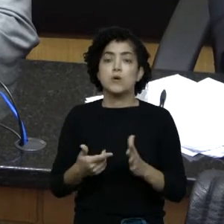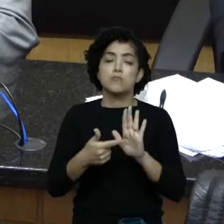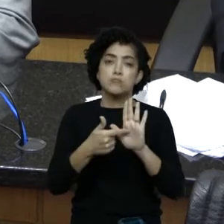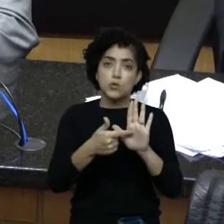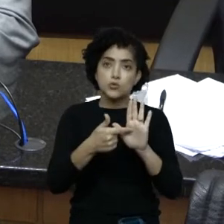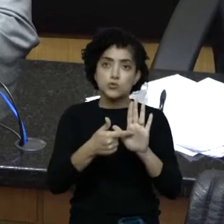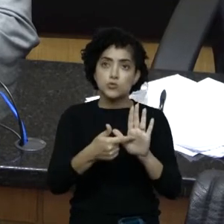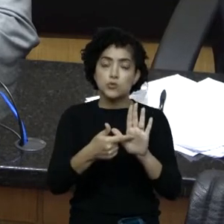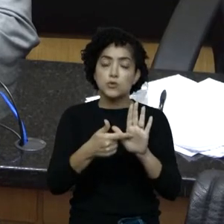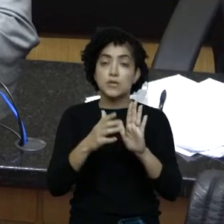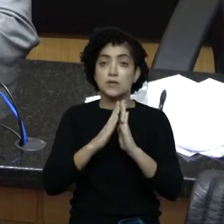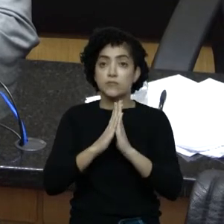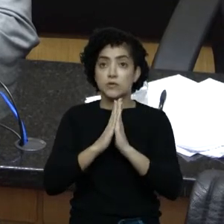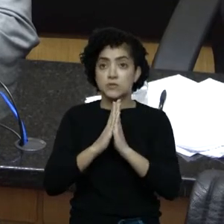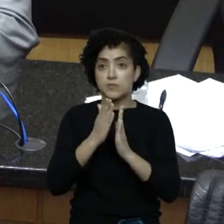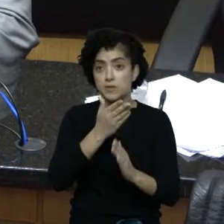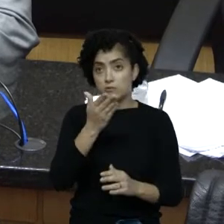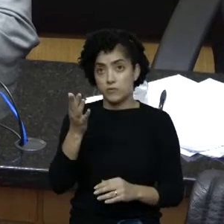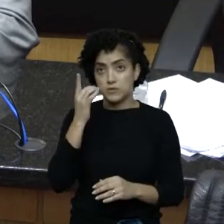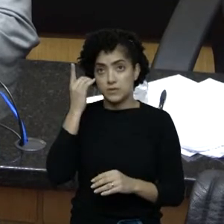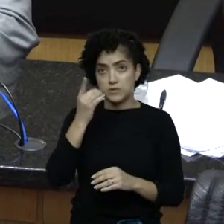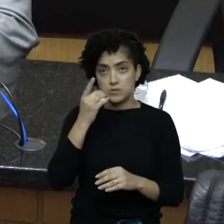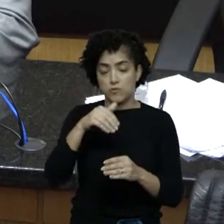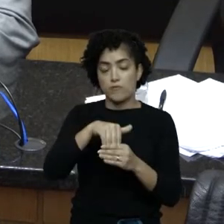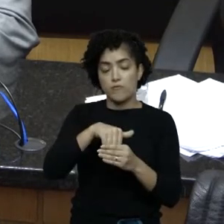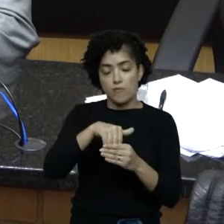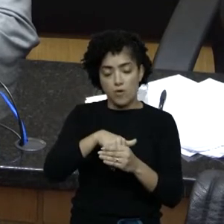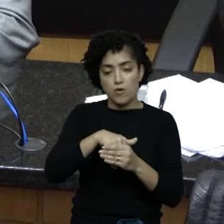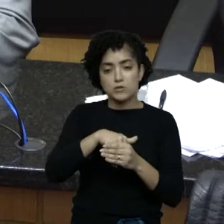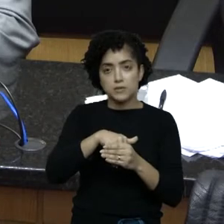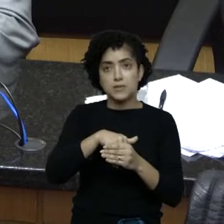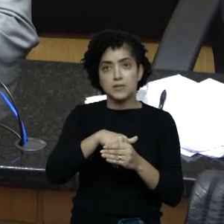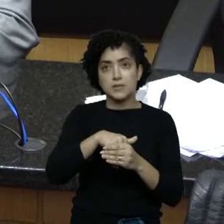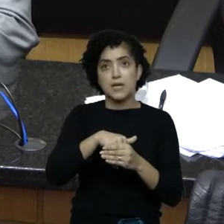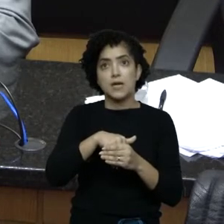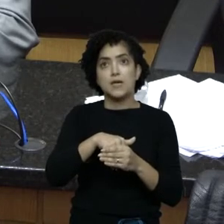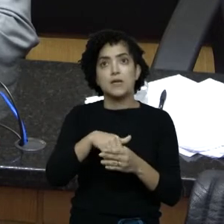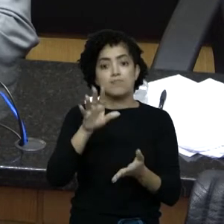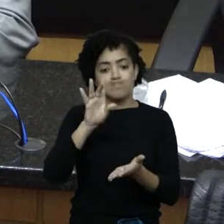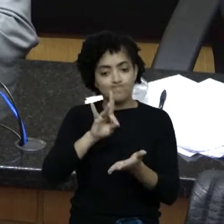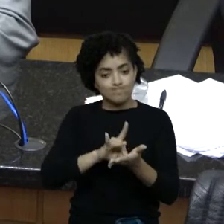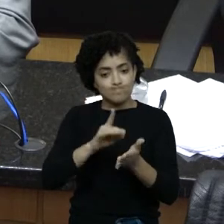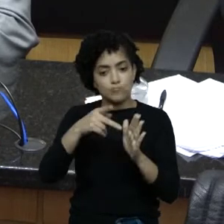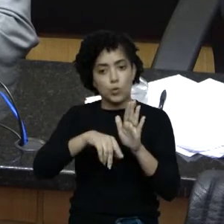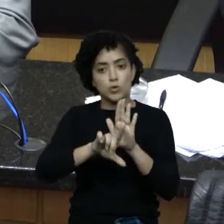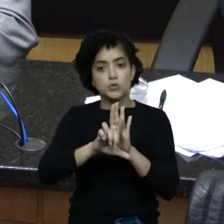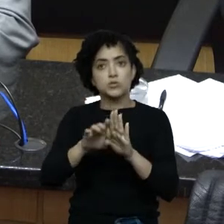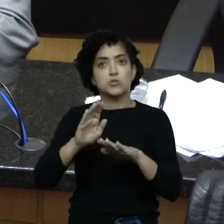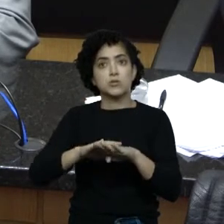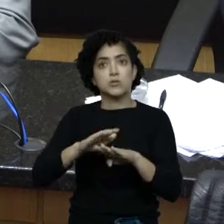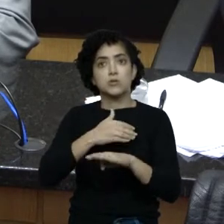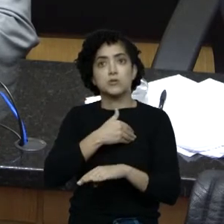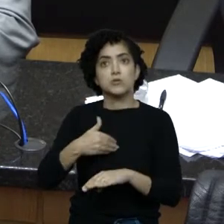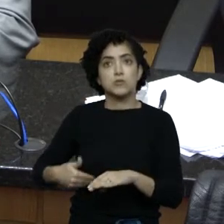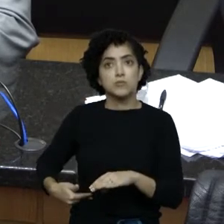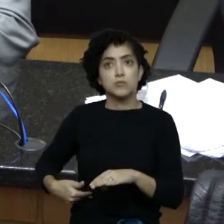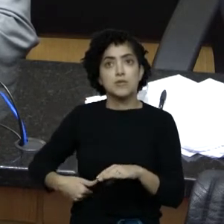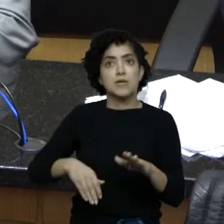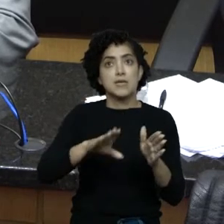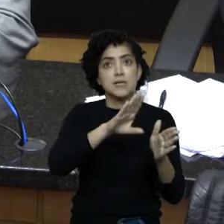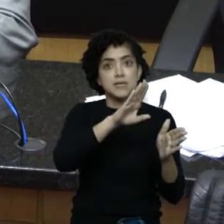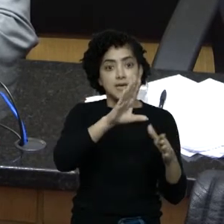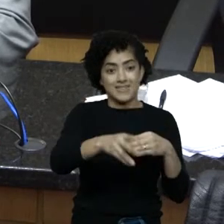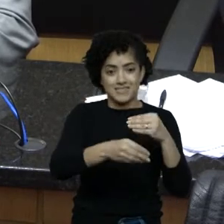apelo aqui para que os senhores deputados votem pelo projeto original do governo que rejeitem as